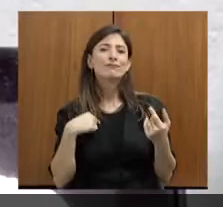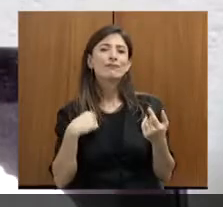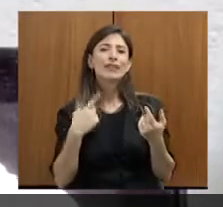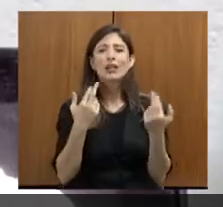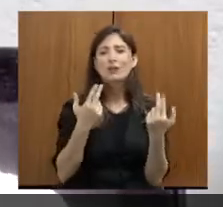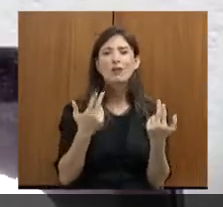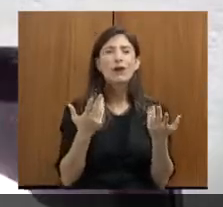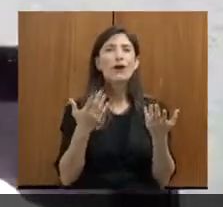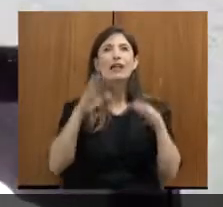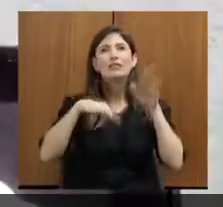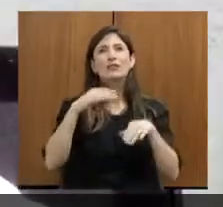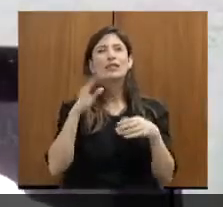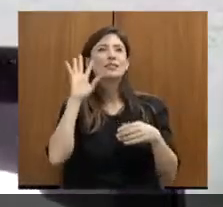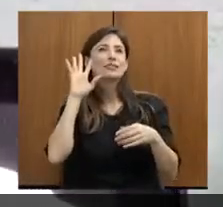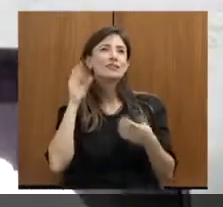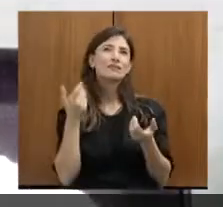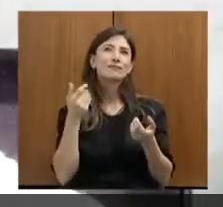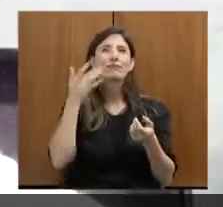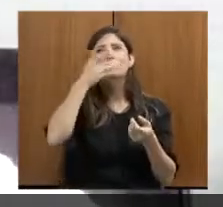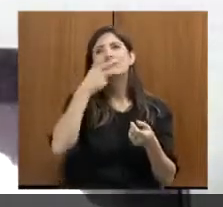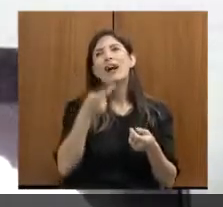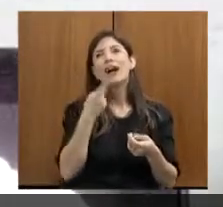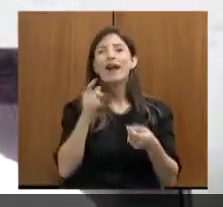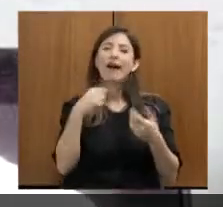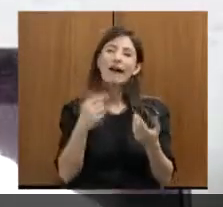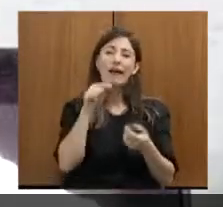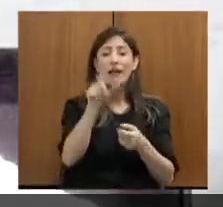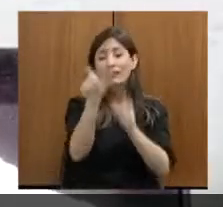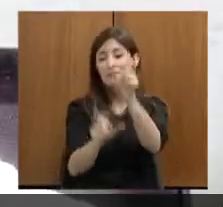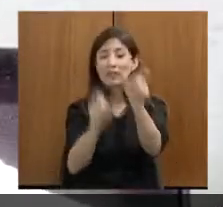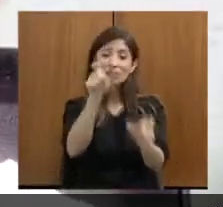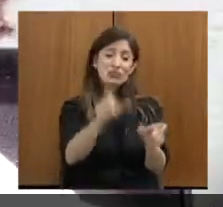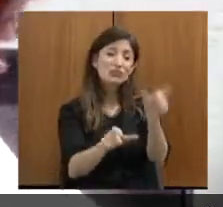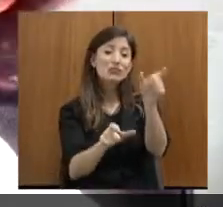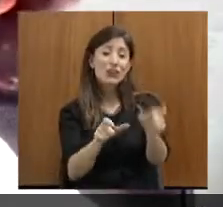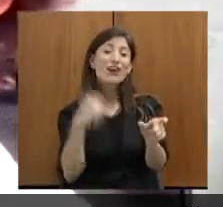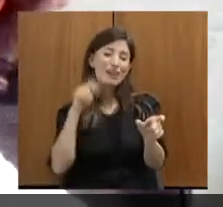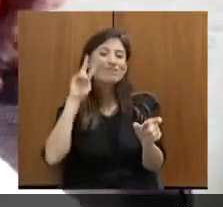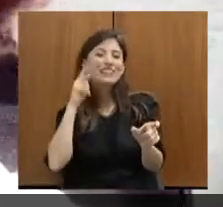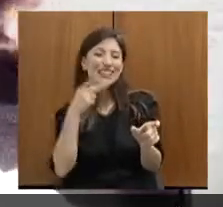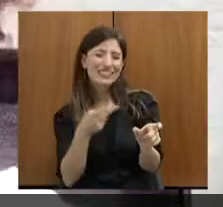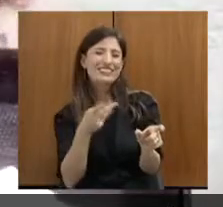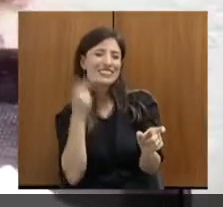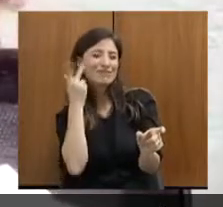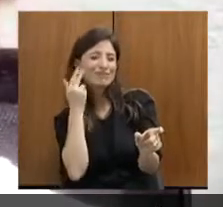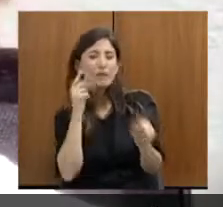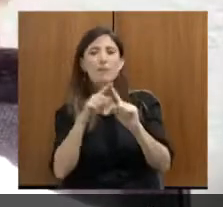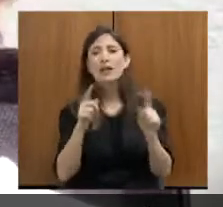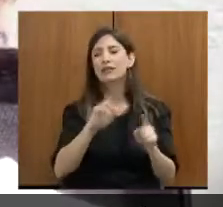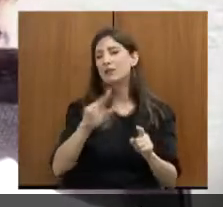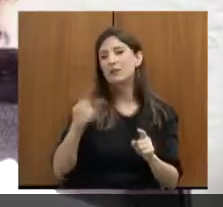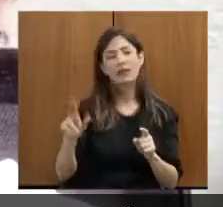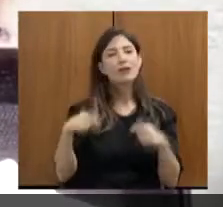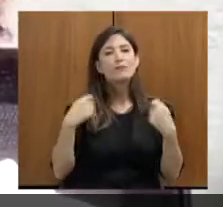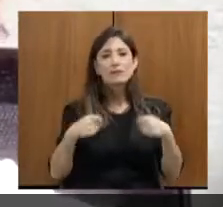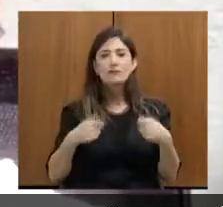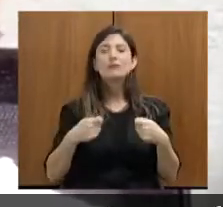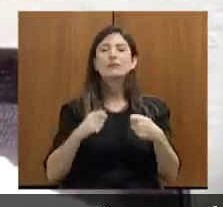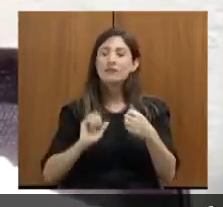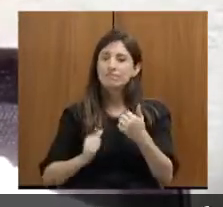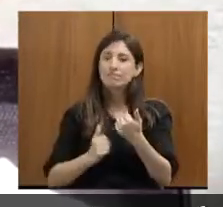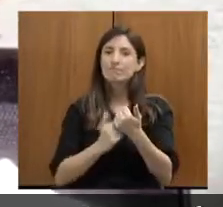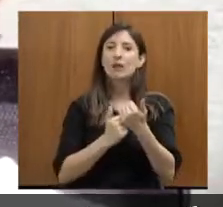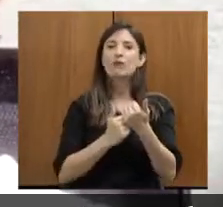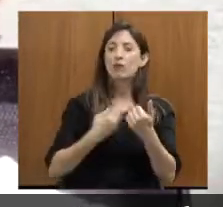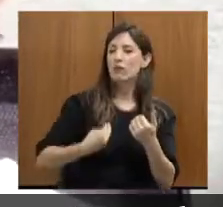do identitário como se fosse uma coisa a parte da vida social do Brasil ela é essa